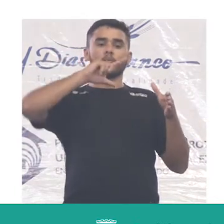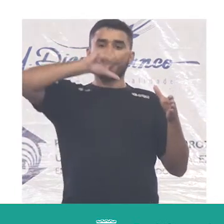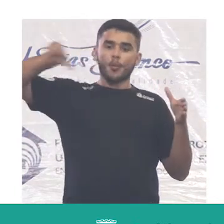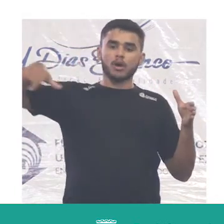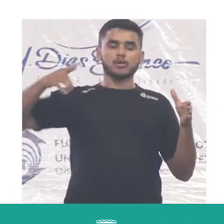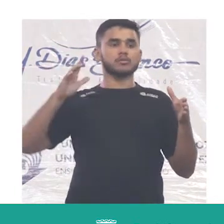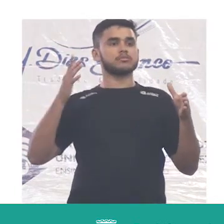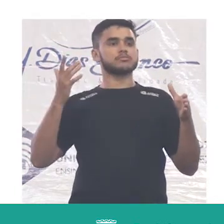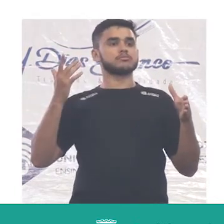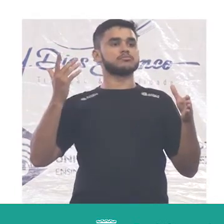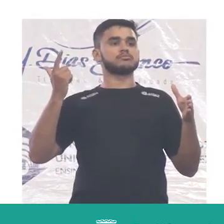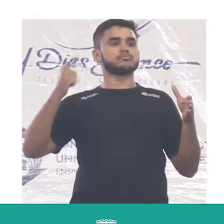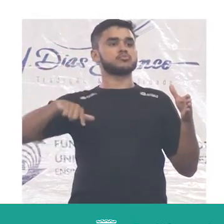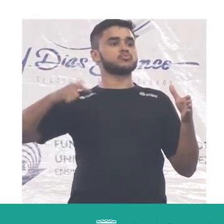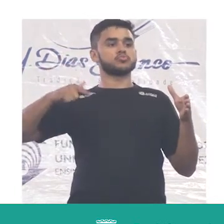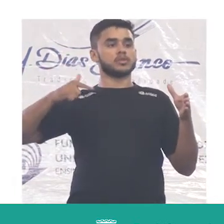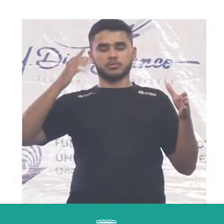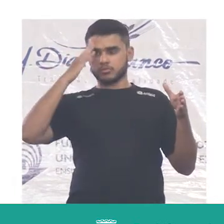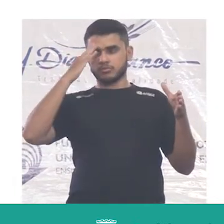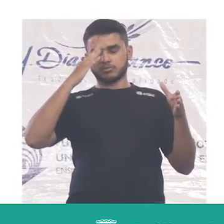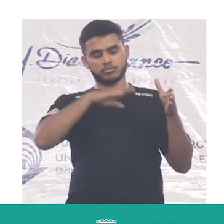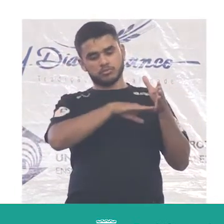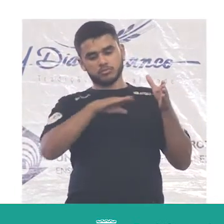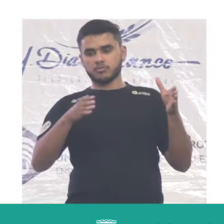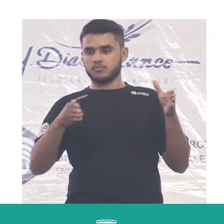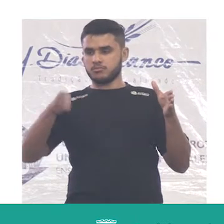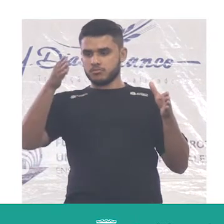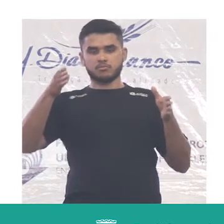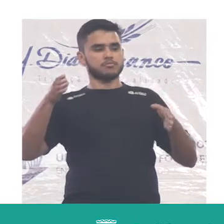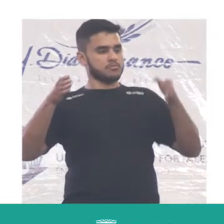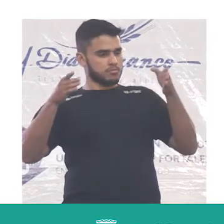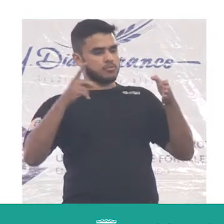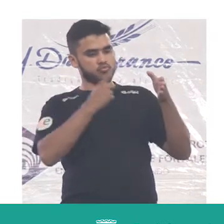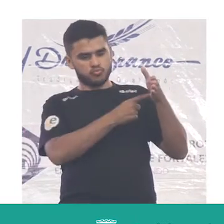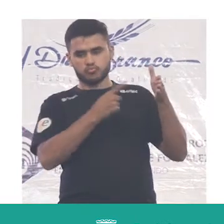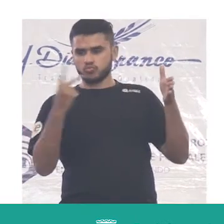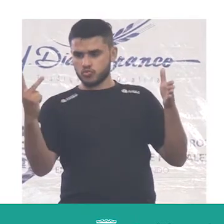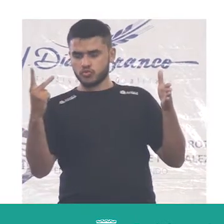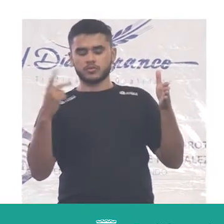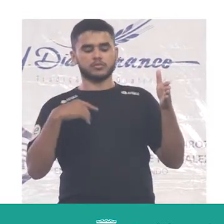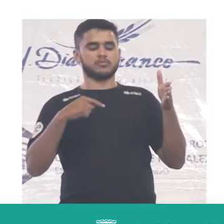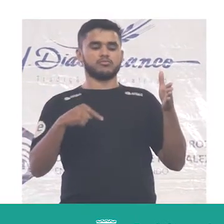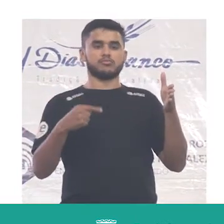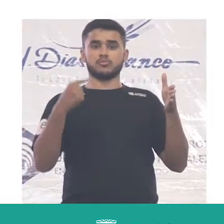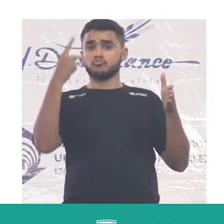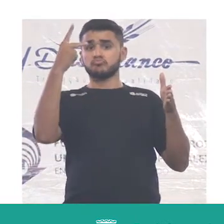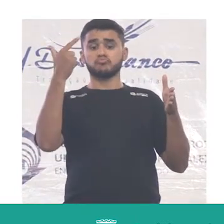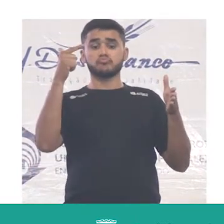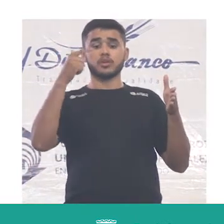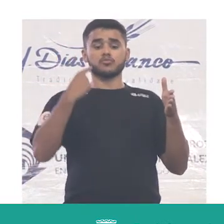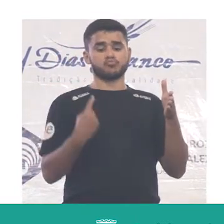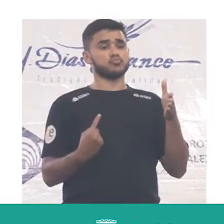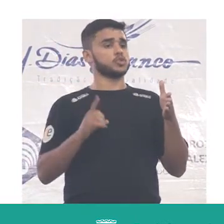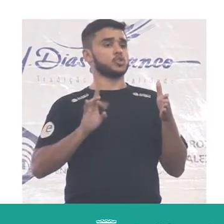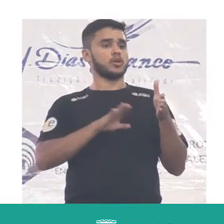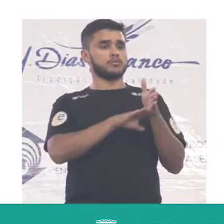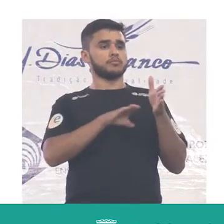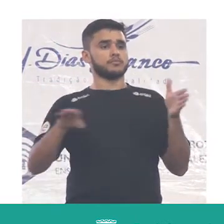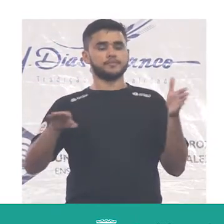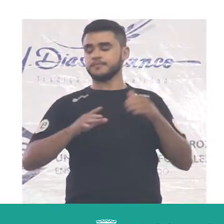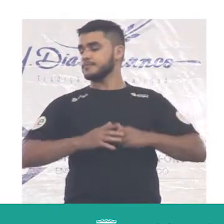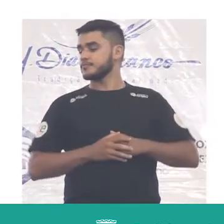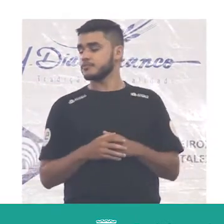uma vez. As laterais seriam contadas duas vezes, mas o chão só seria contado uma vez. Muda então o valor da área, não